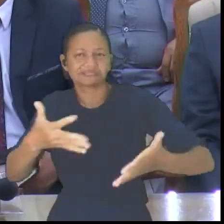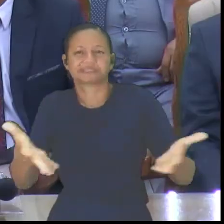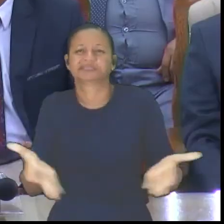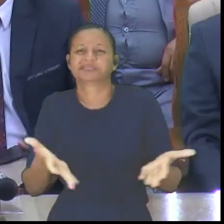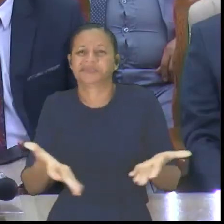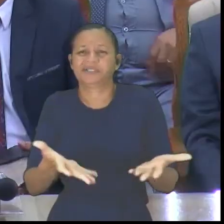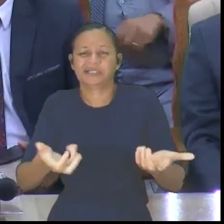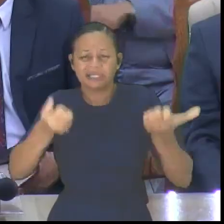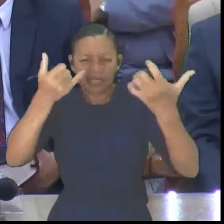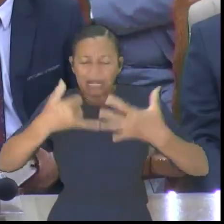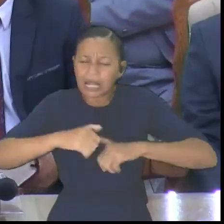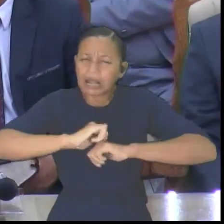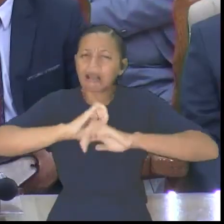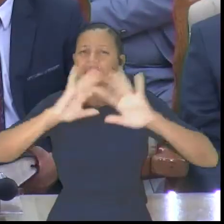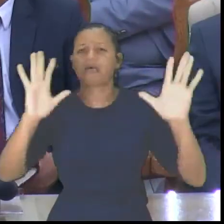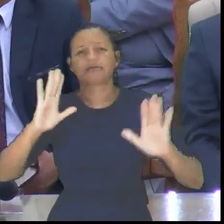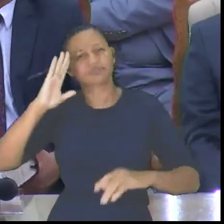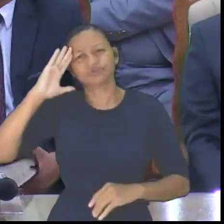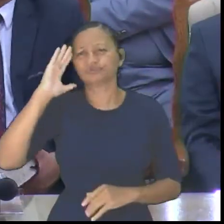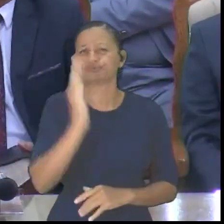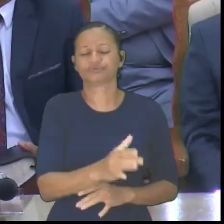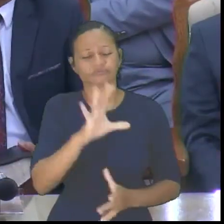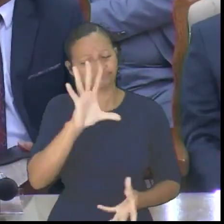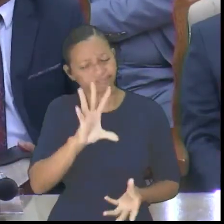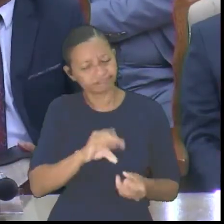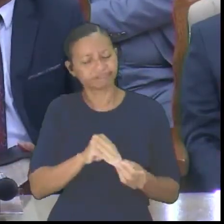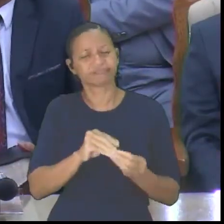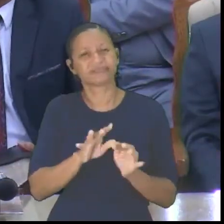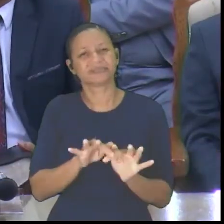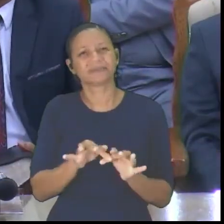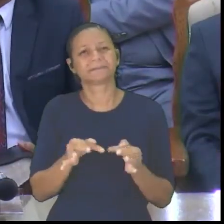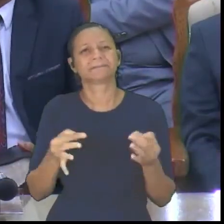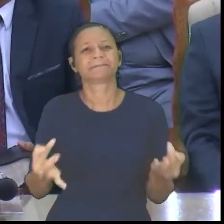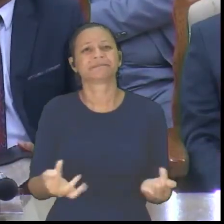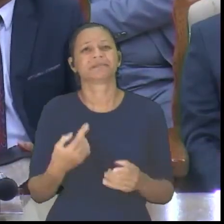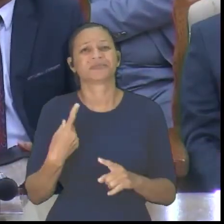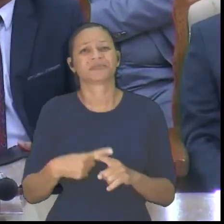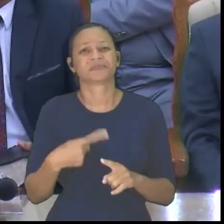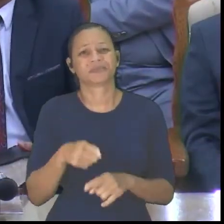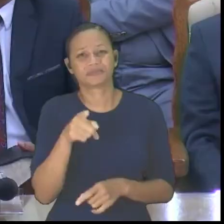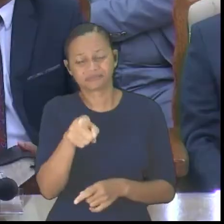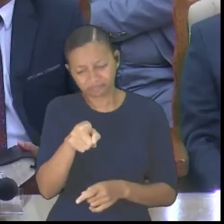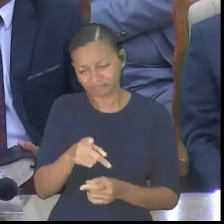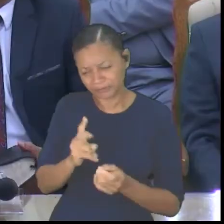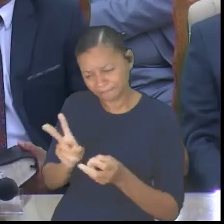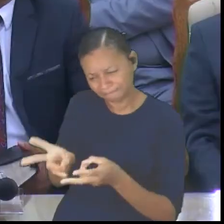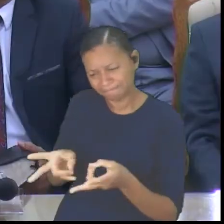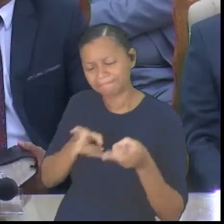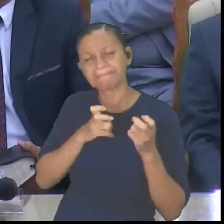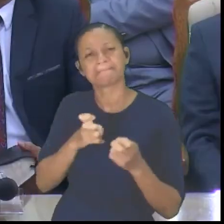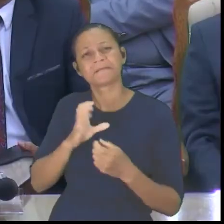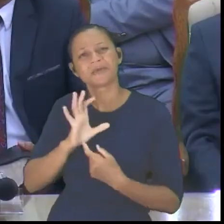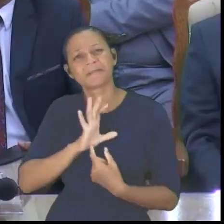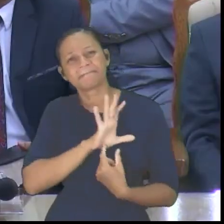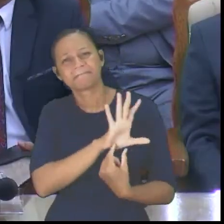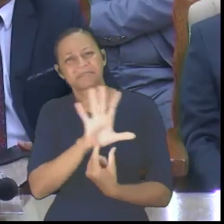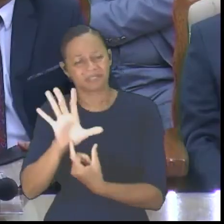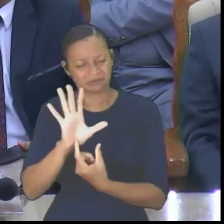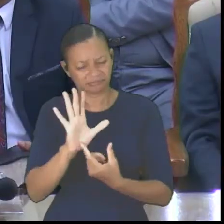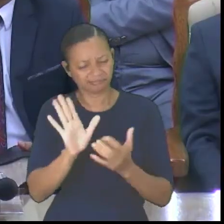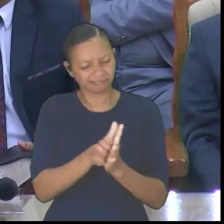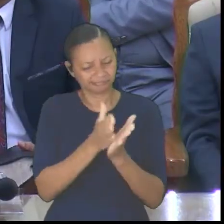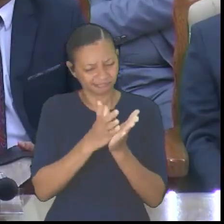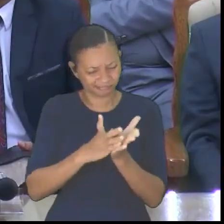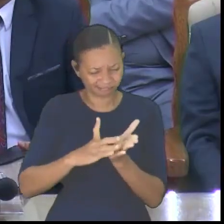muito clara e direta, uma forma simples, porque se você observar na exposição bíblica,